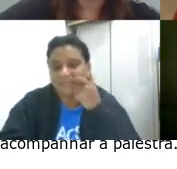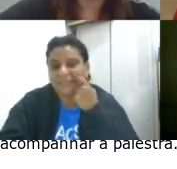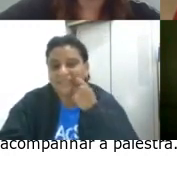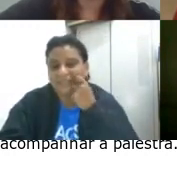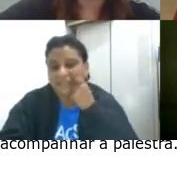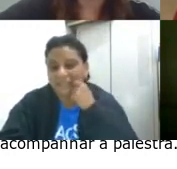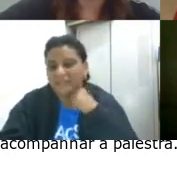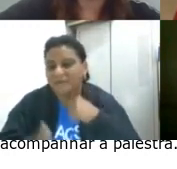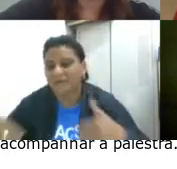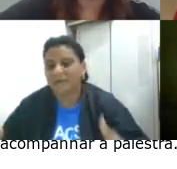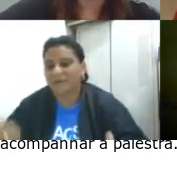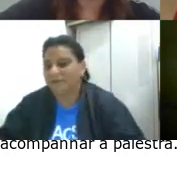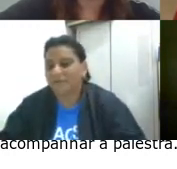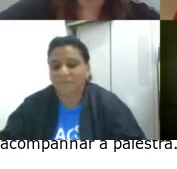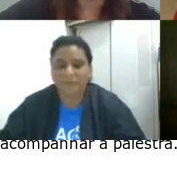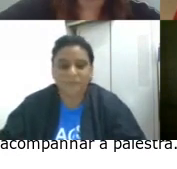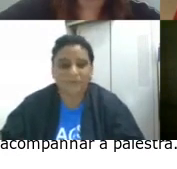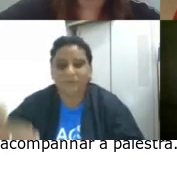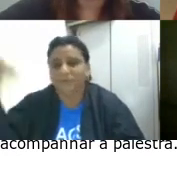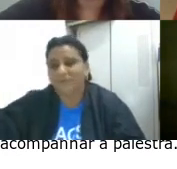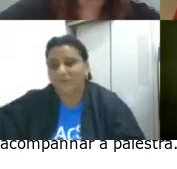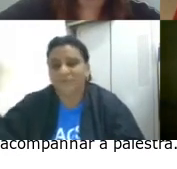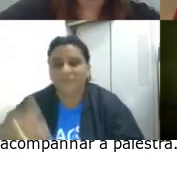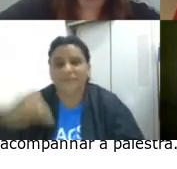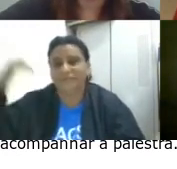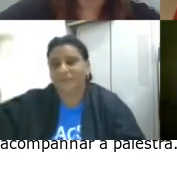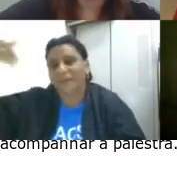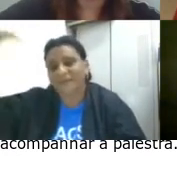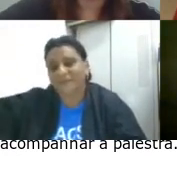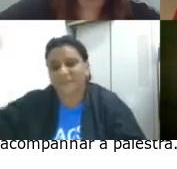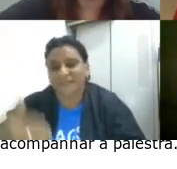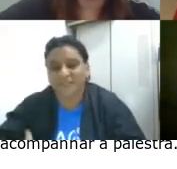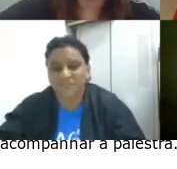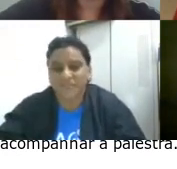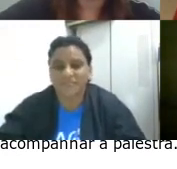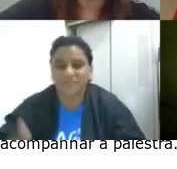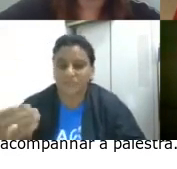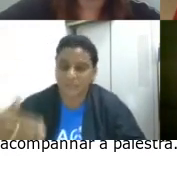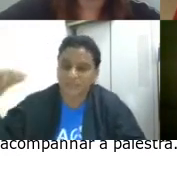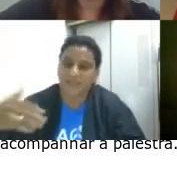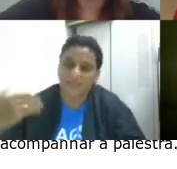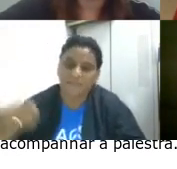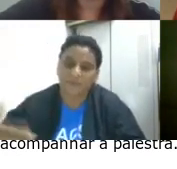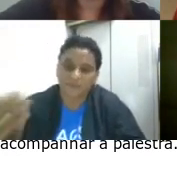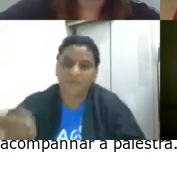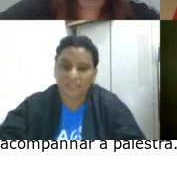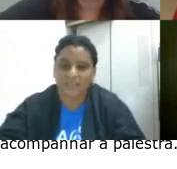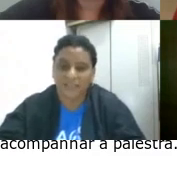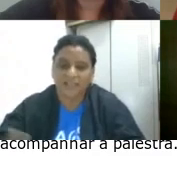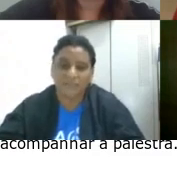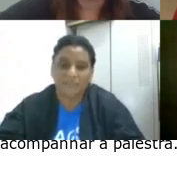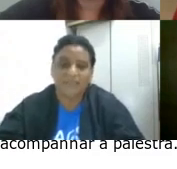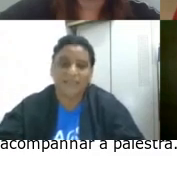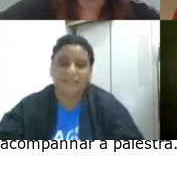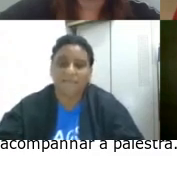né que colocam o produto e vão só passam daqui a três meses porque aquele produto vai ter aquela